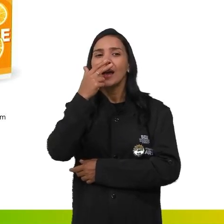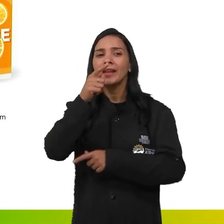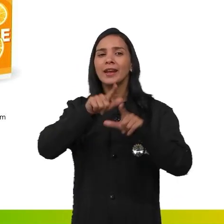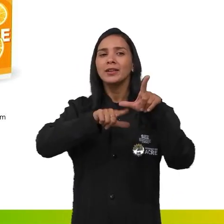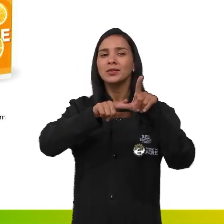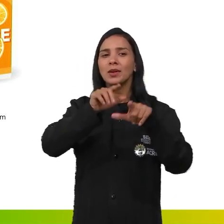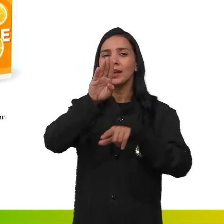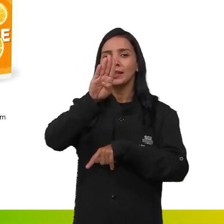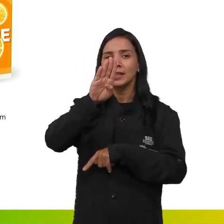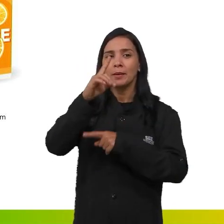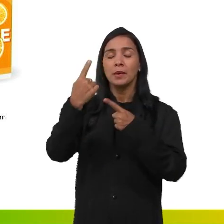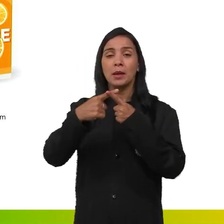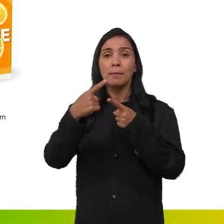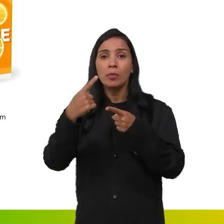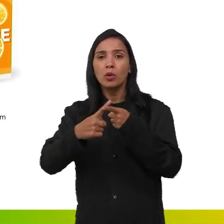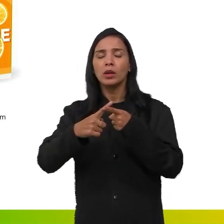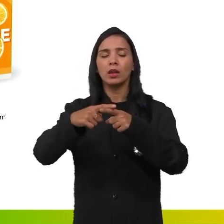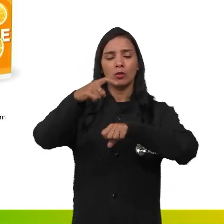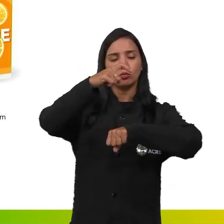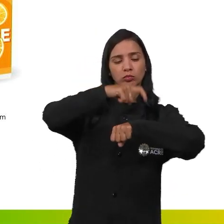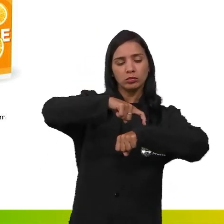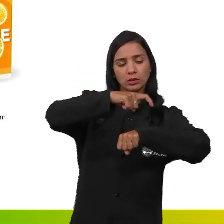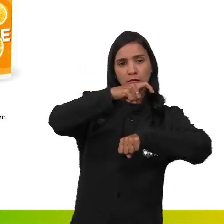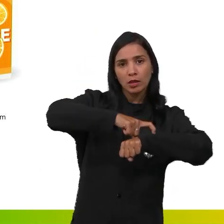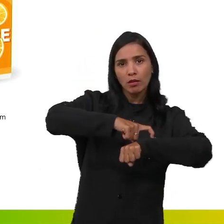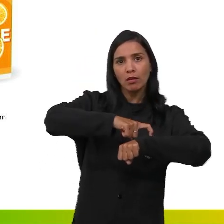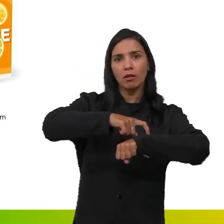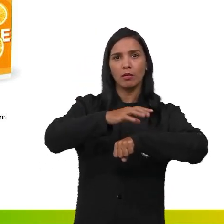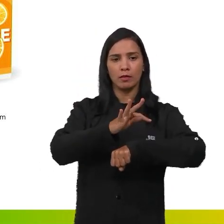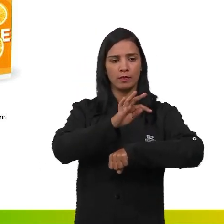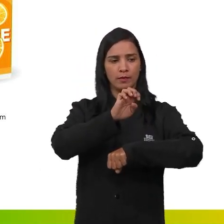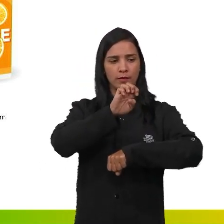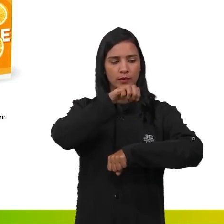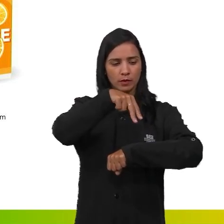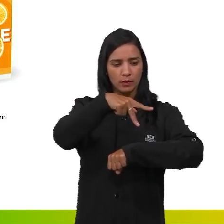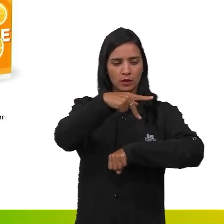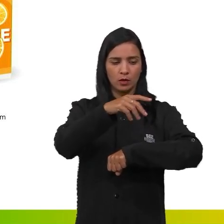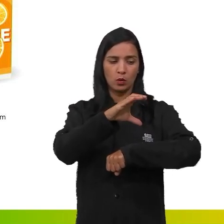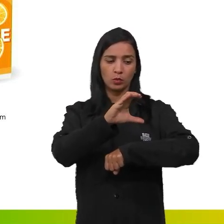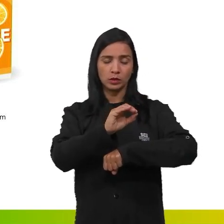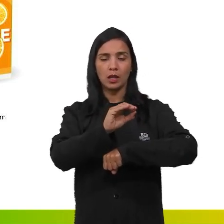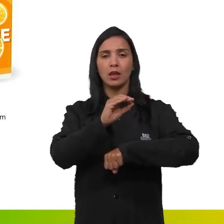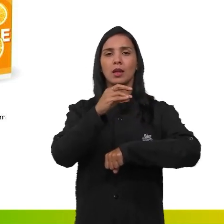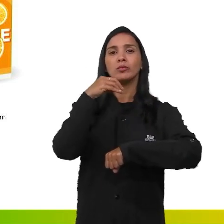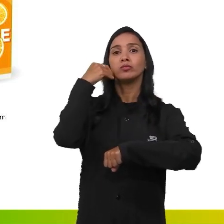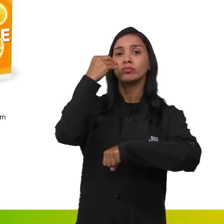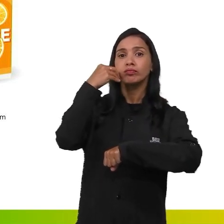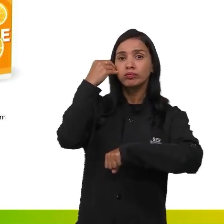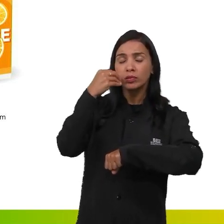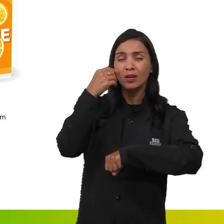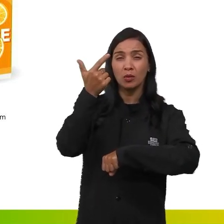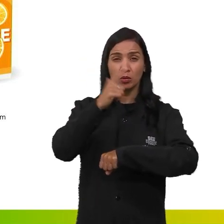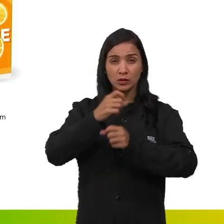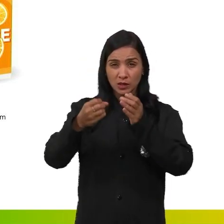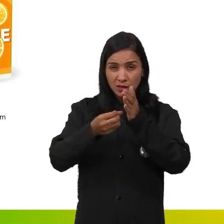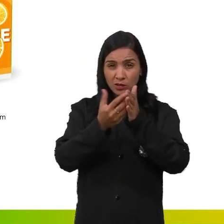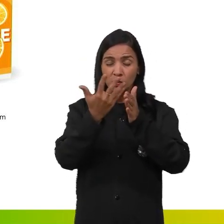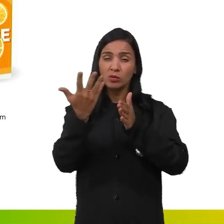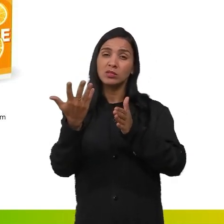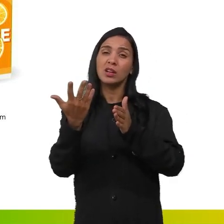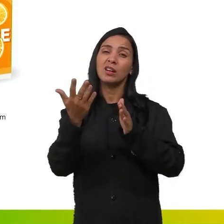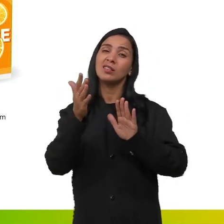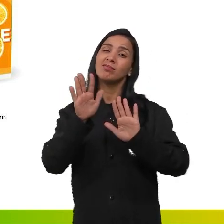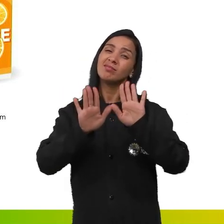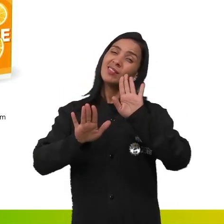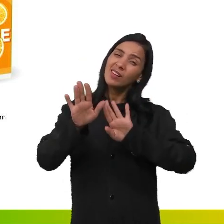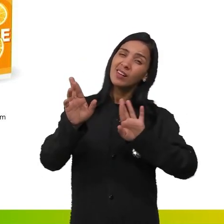A experiência, tempo, são algo que nós não podemos contar. Isso vai ser muito